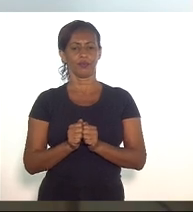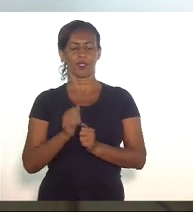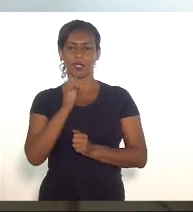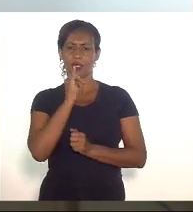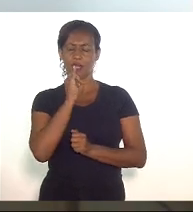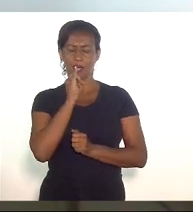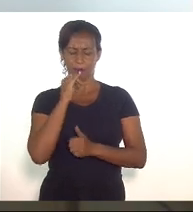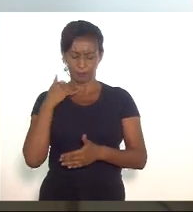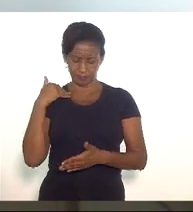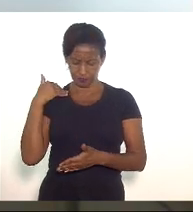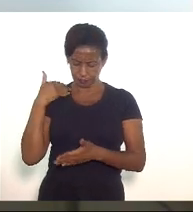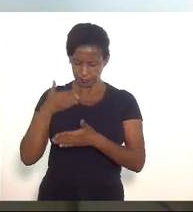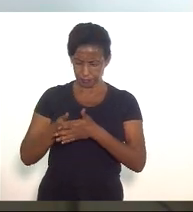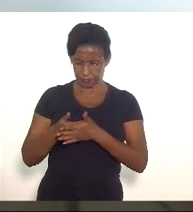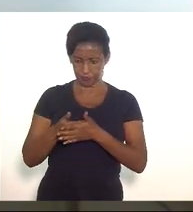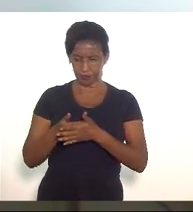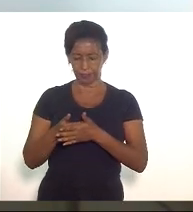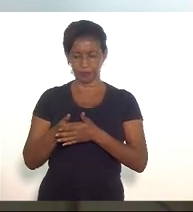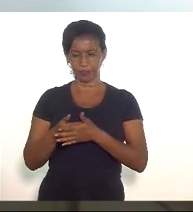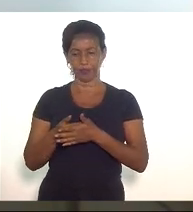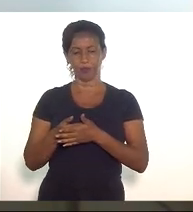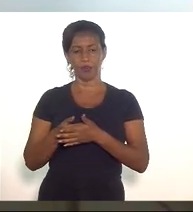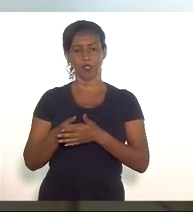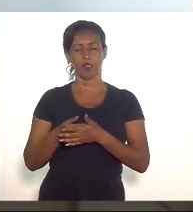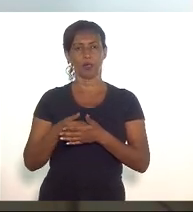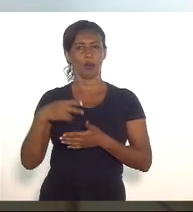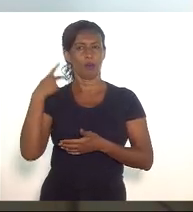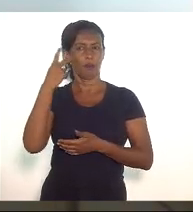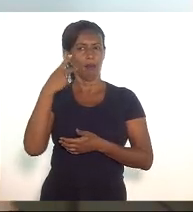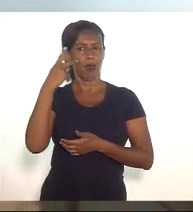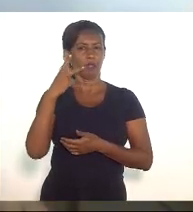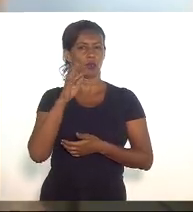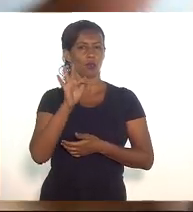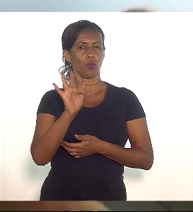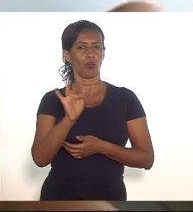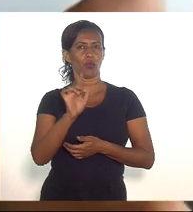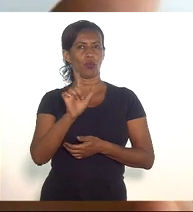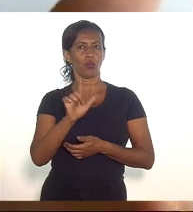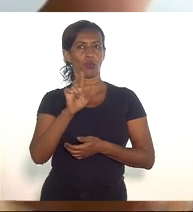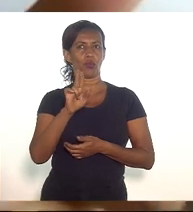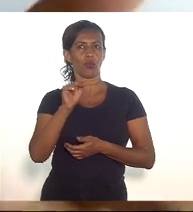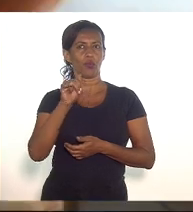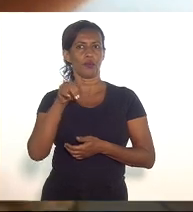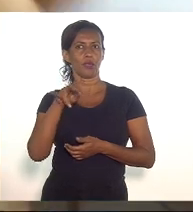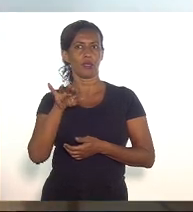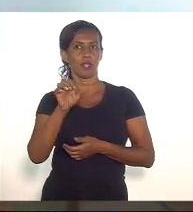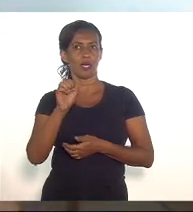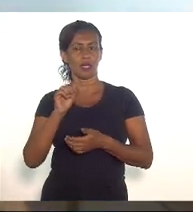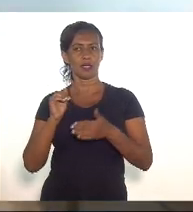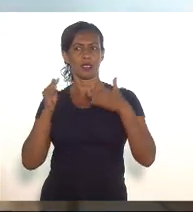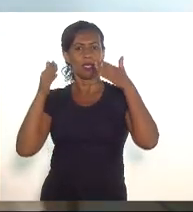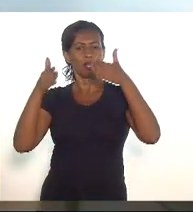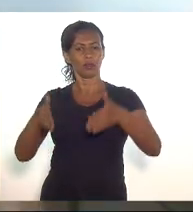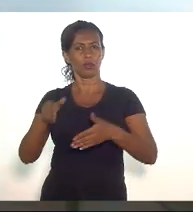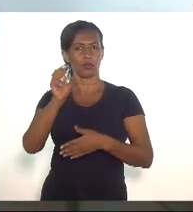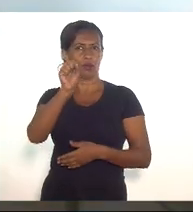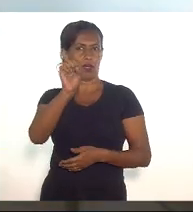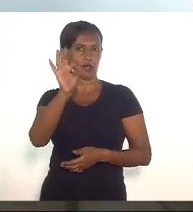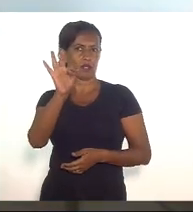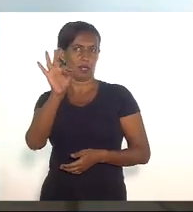recentemente, o parlamento fluminense entrou com uma ação no Supremo, via o